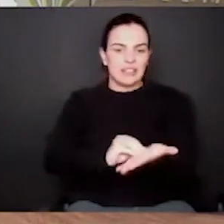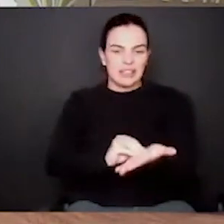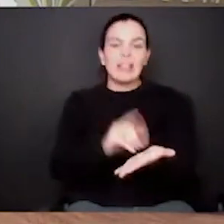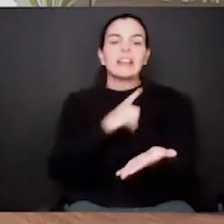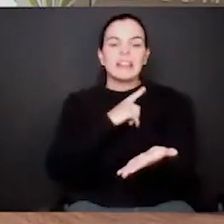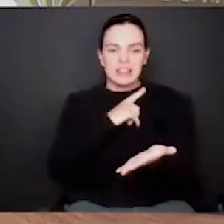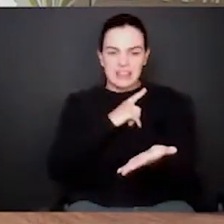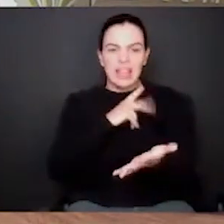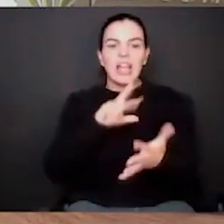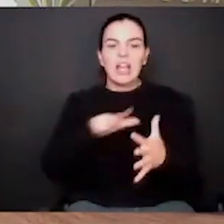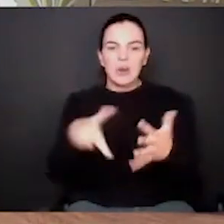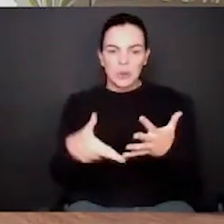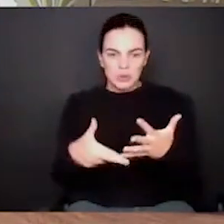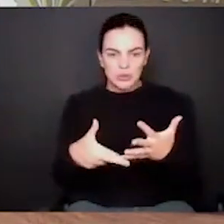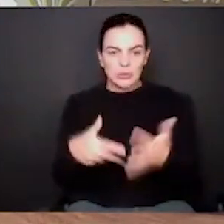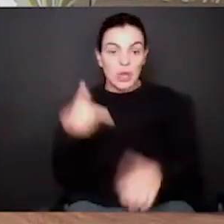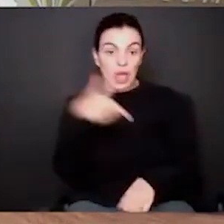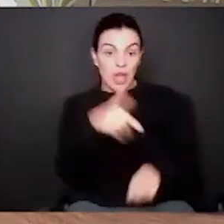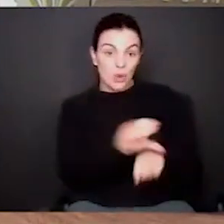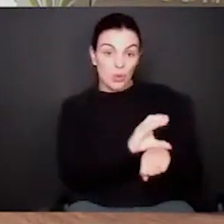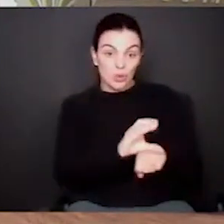da Constituição da República.